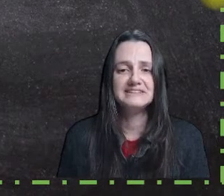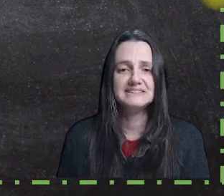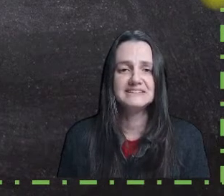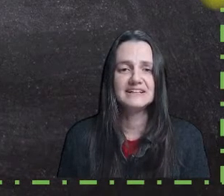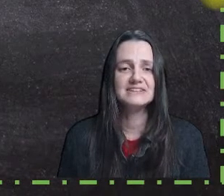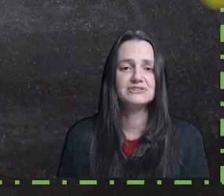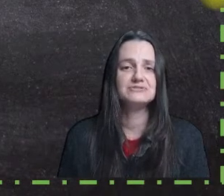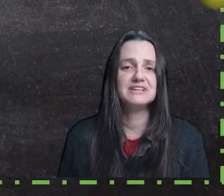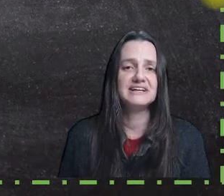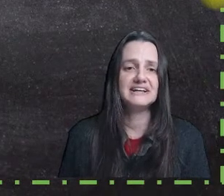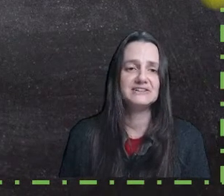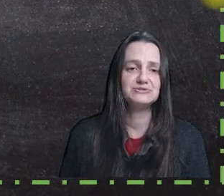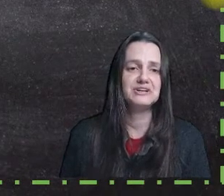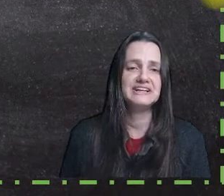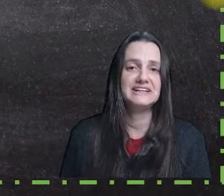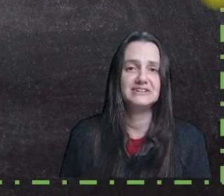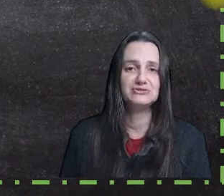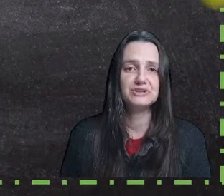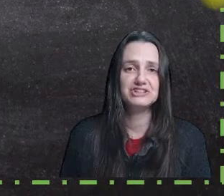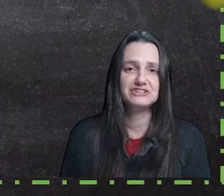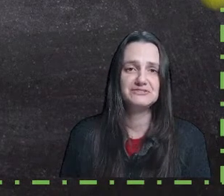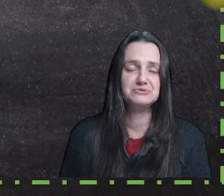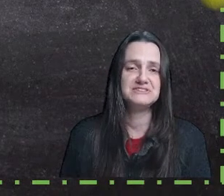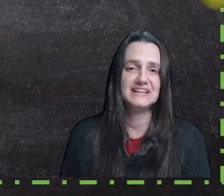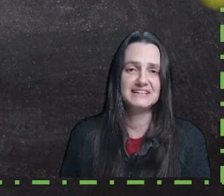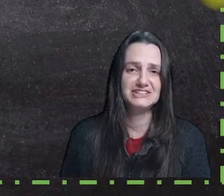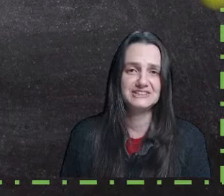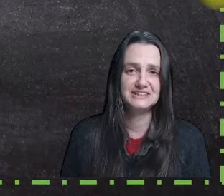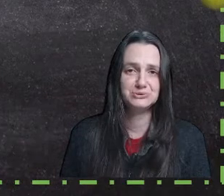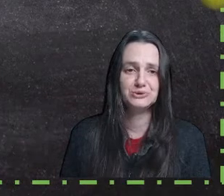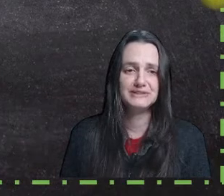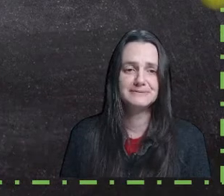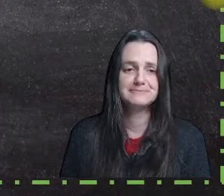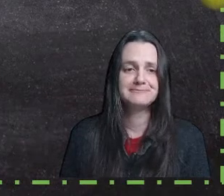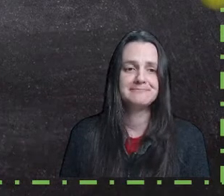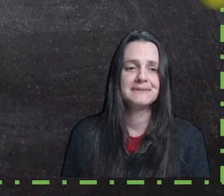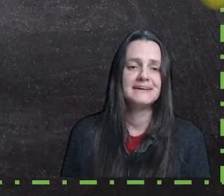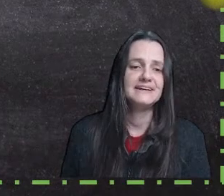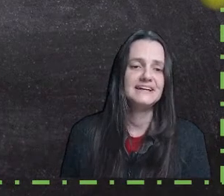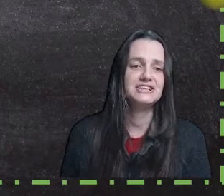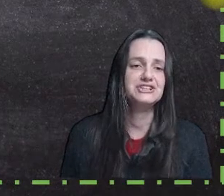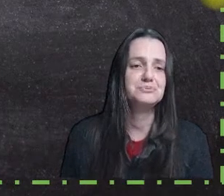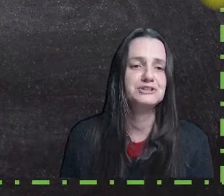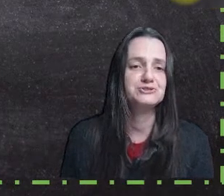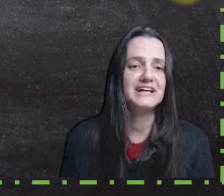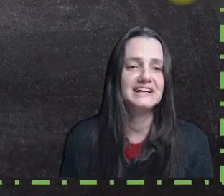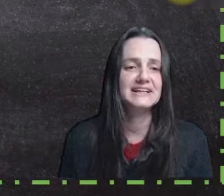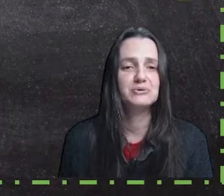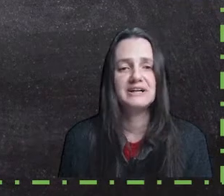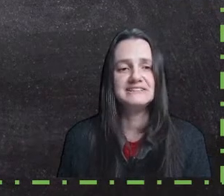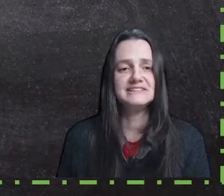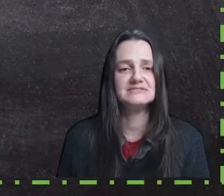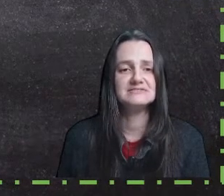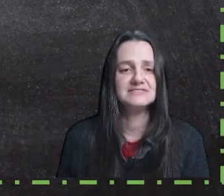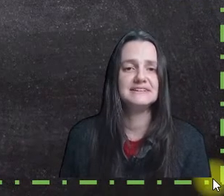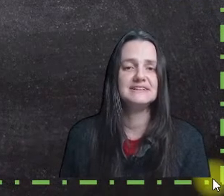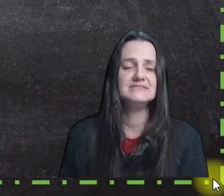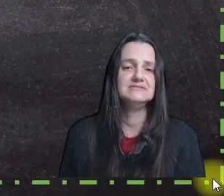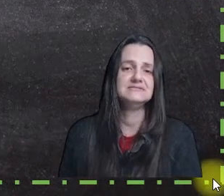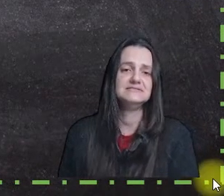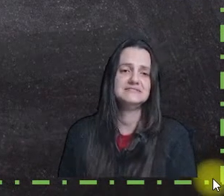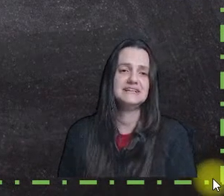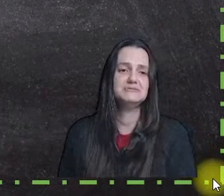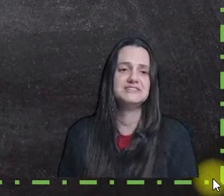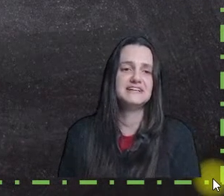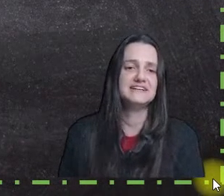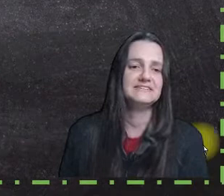12 espécies. Aqui só não tem arara azul e ararinha azul que a gente viu no slide anterior. E a gente pode olhar aqui quais são.